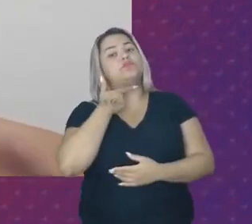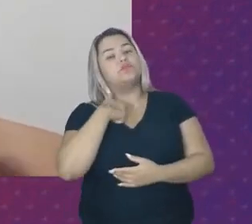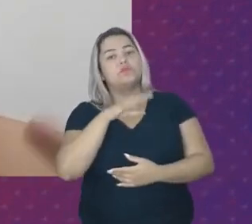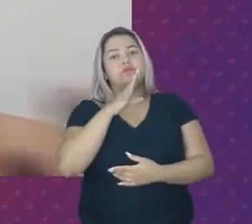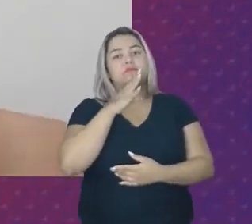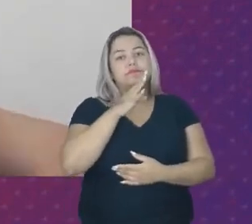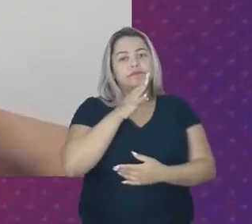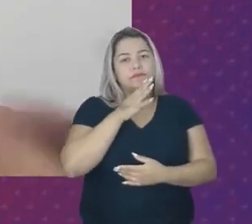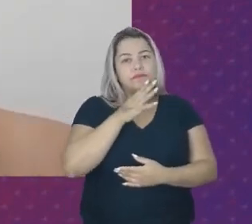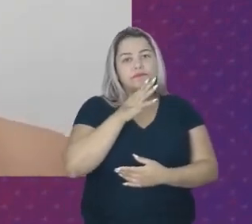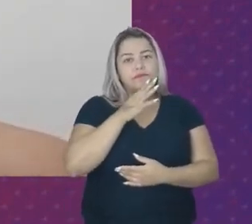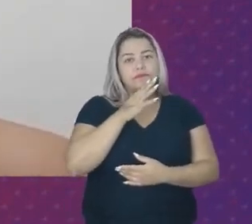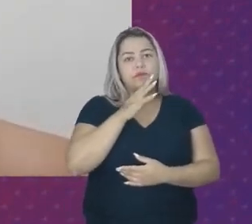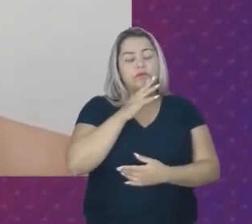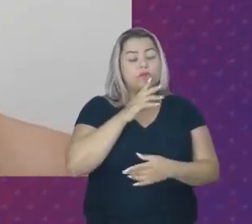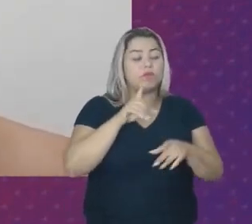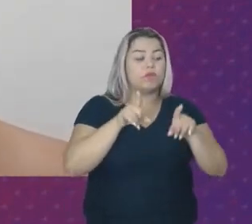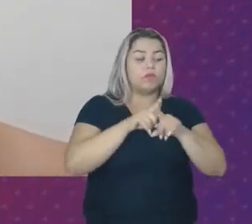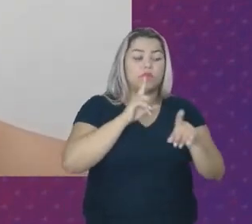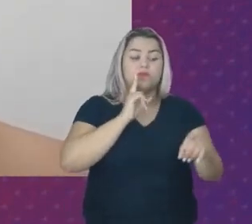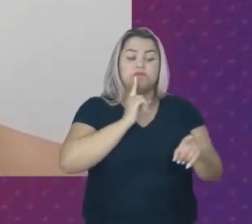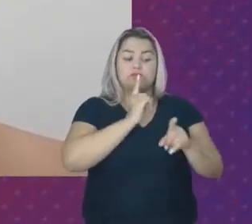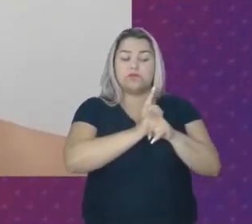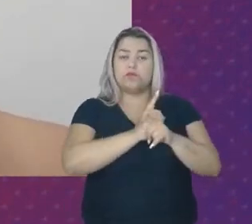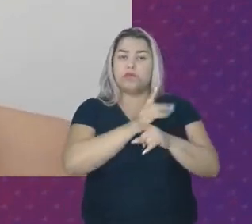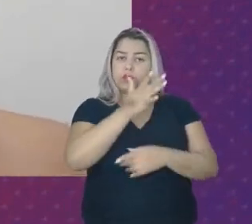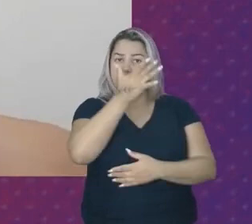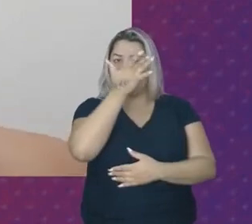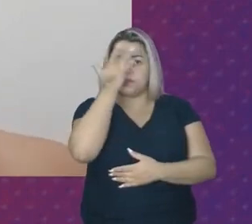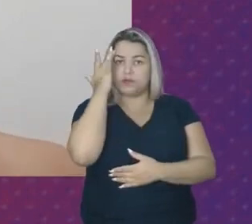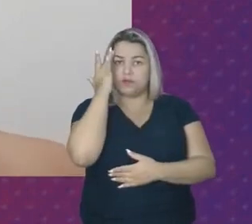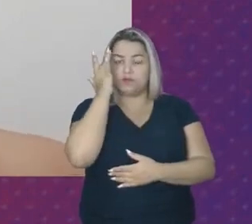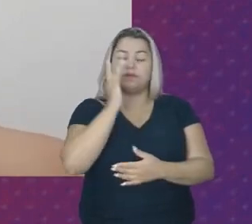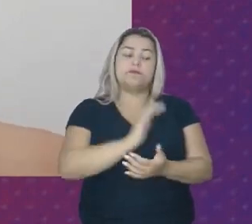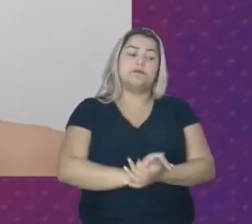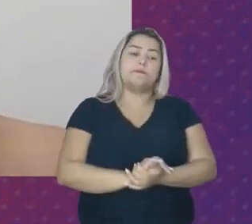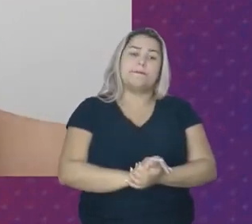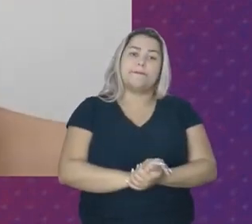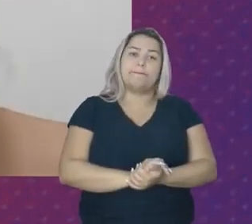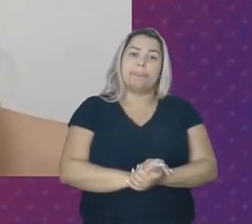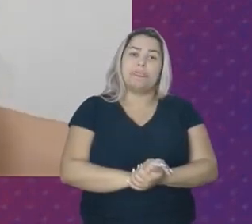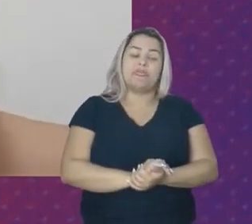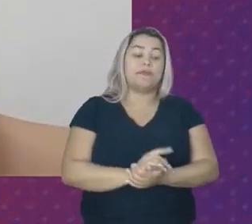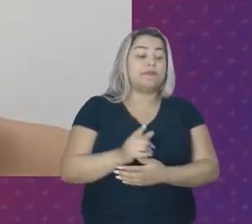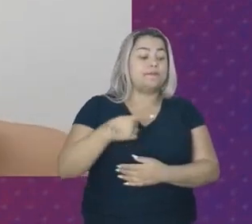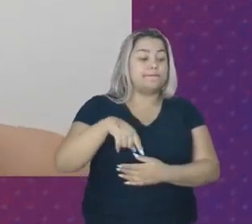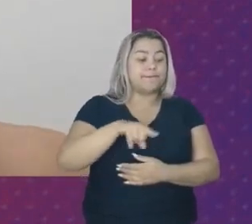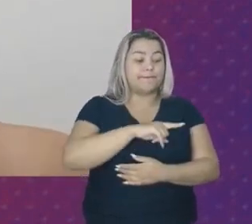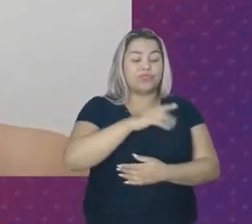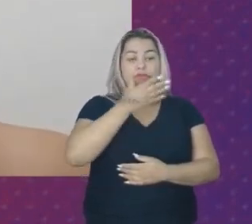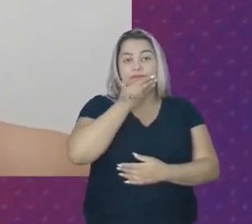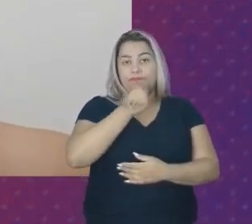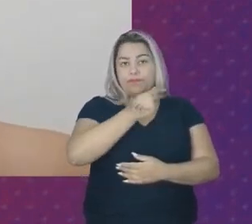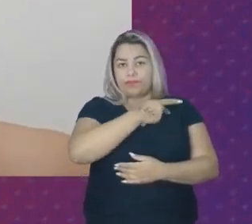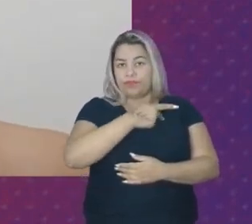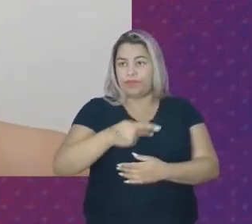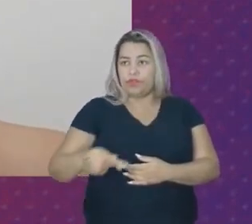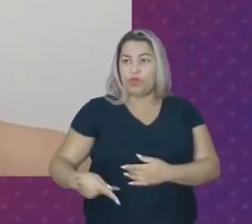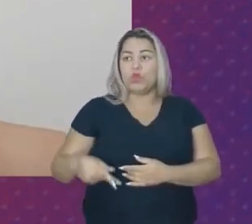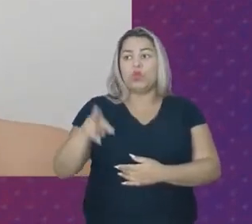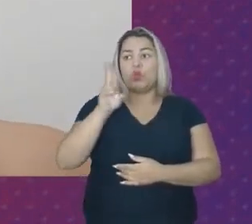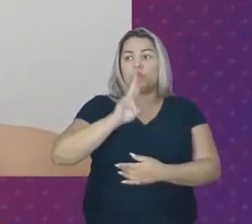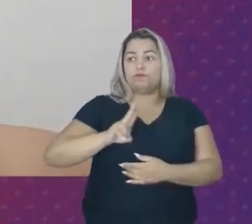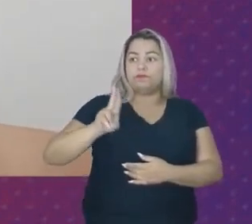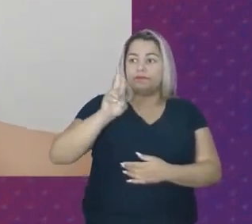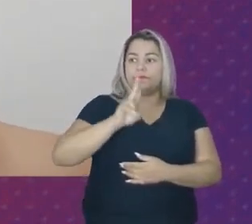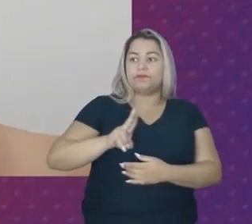pertencimento, né? De identificação com as pessoas. O nosso presidente utiliza muito isso,